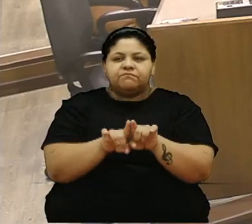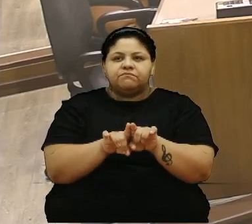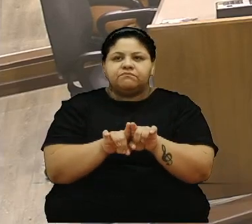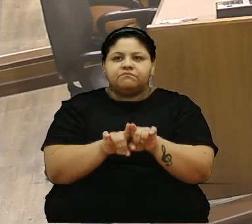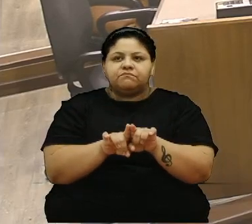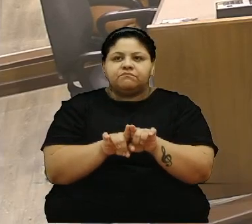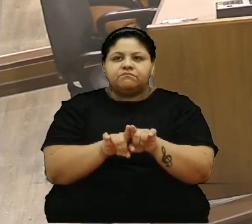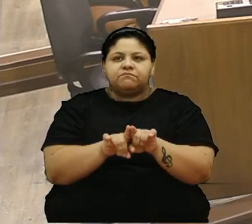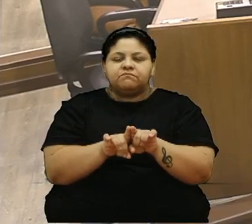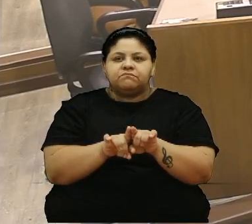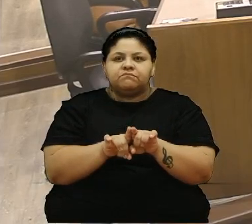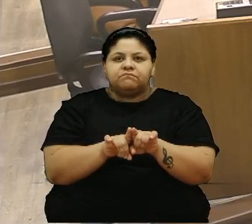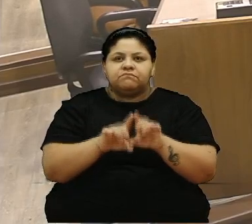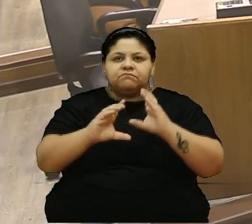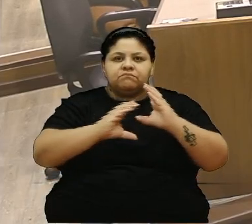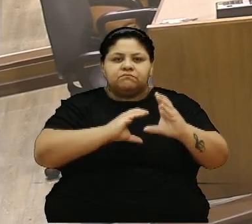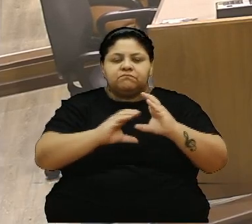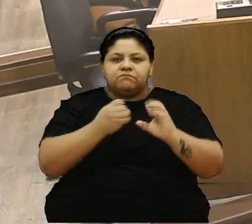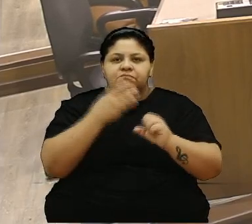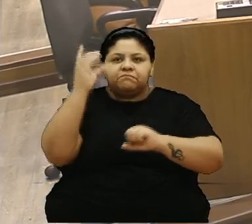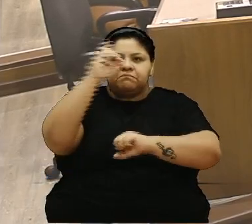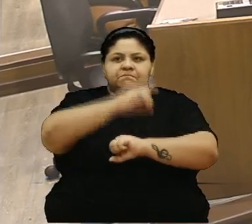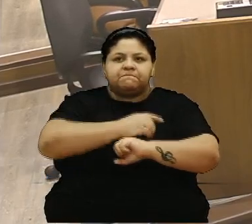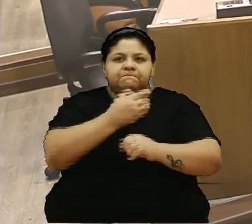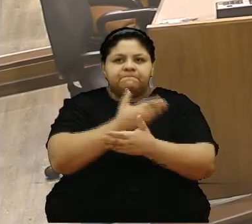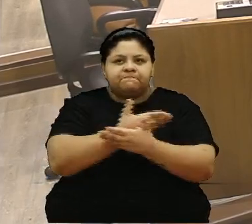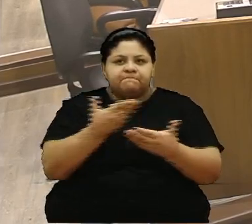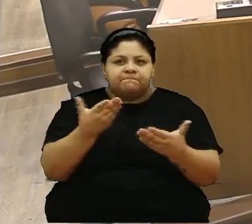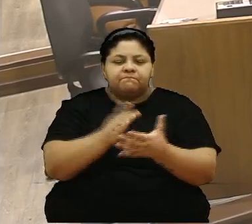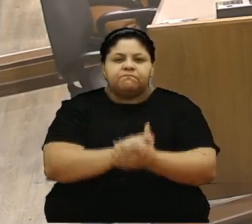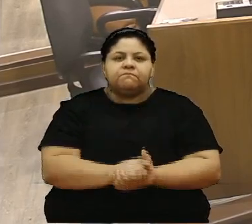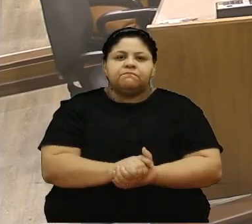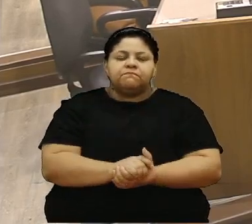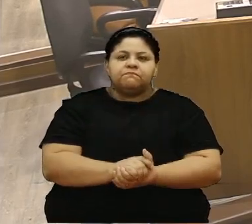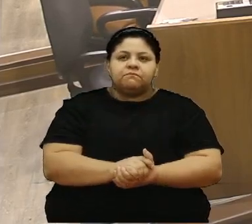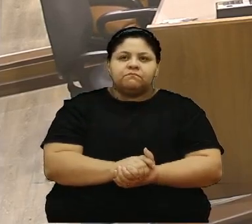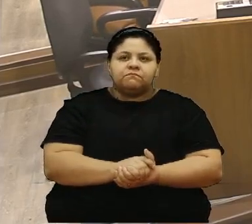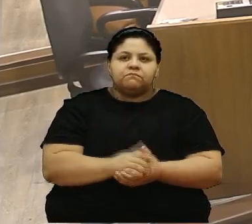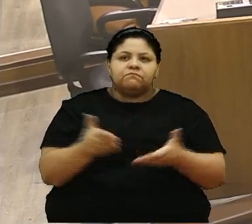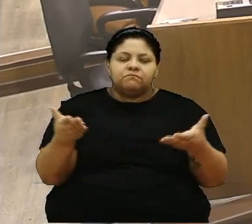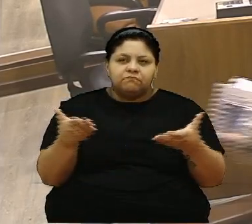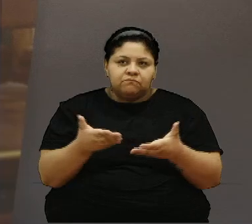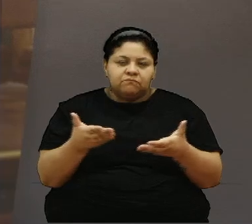de comunicação, bom dia a todos. Eu quero fazer um voto de